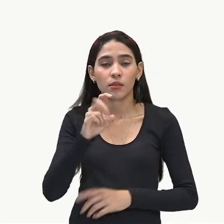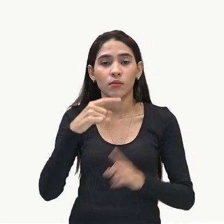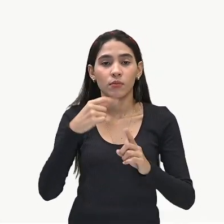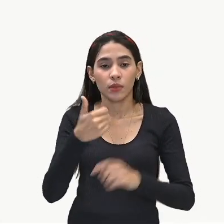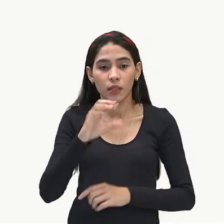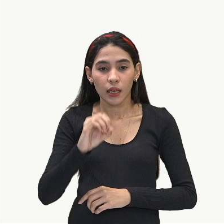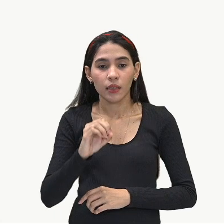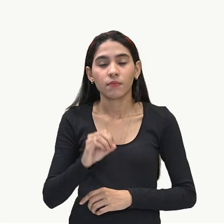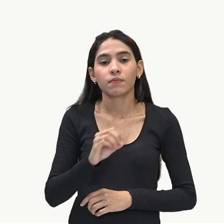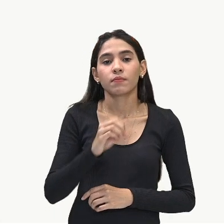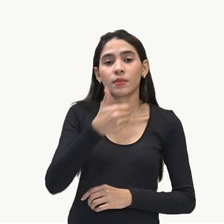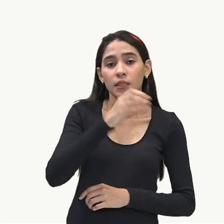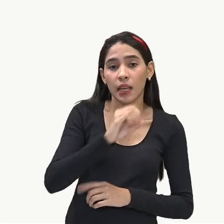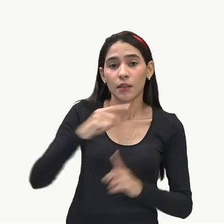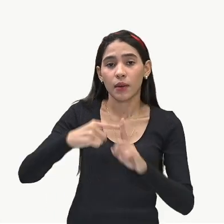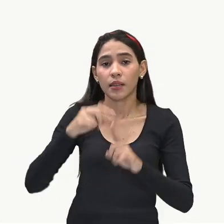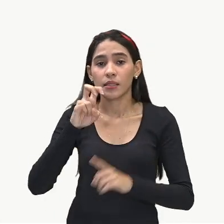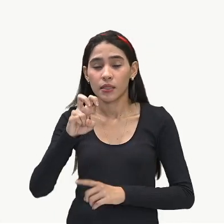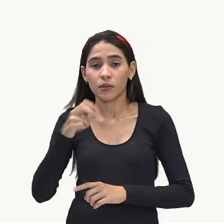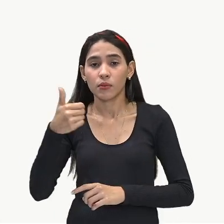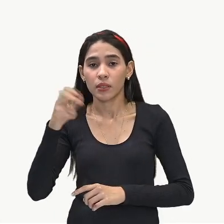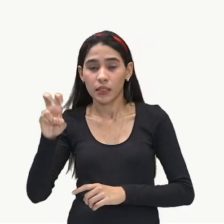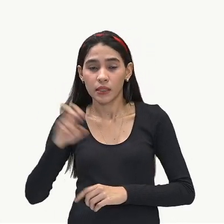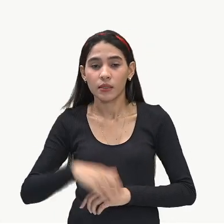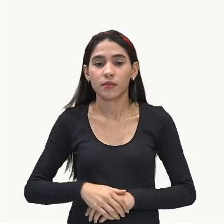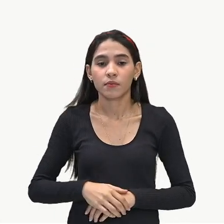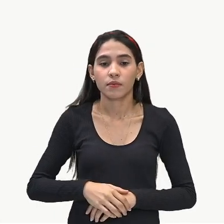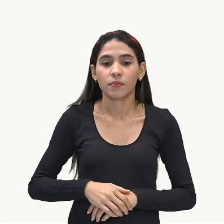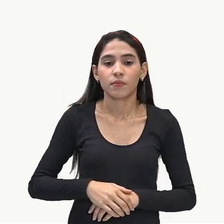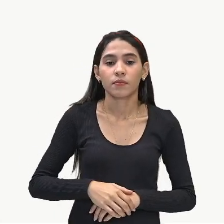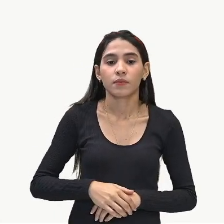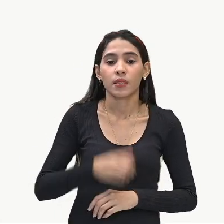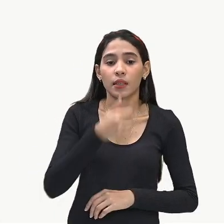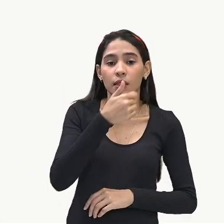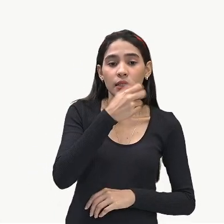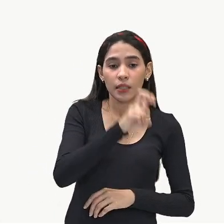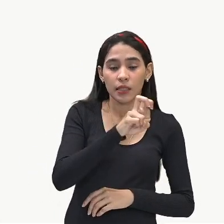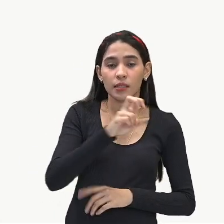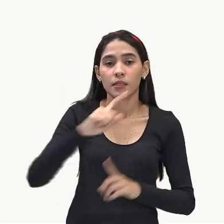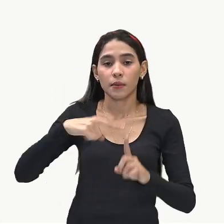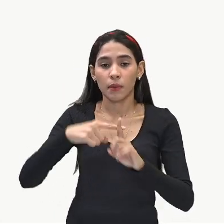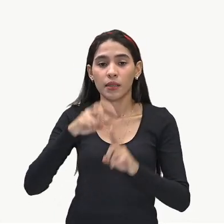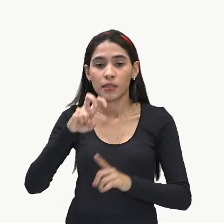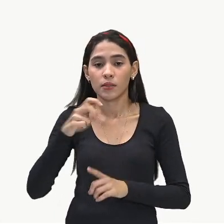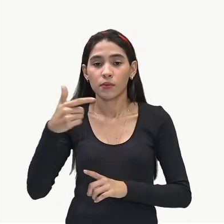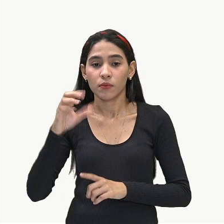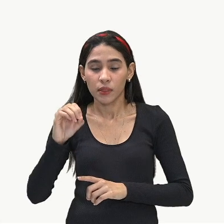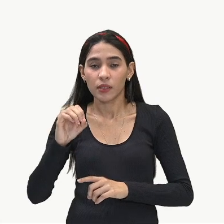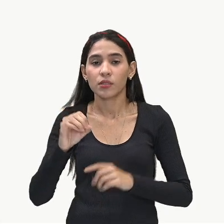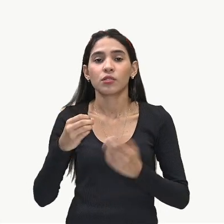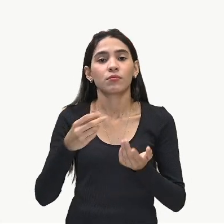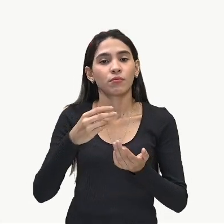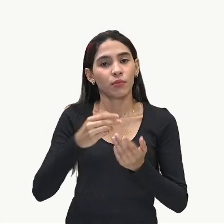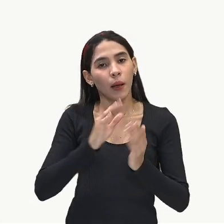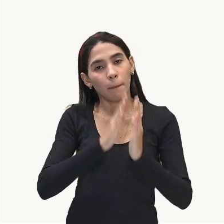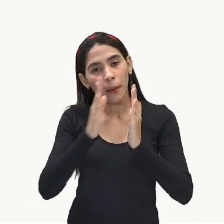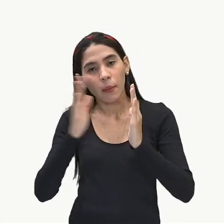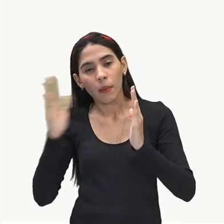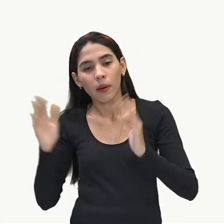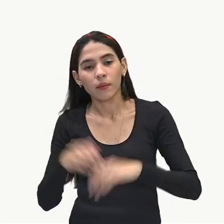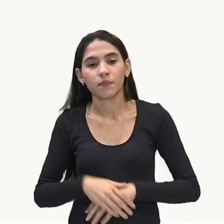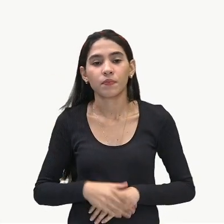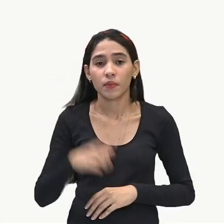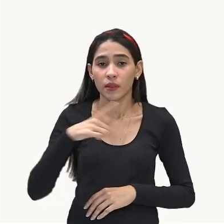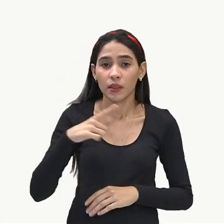5, 15, 15 mais 5, 20 e assim por diante, né? Então, de novo, eu tenho